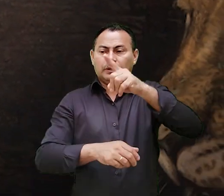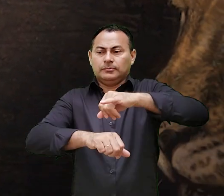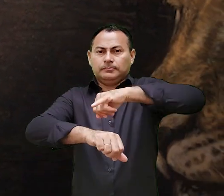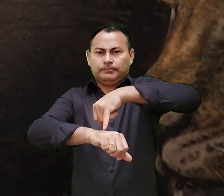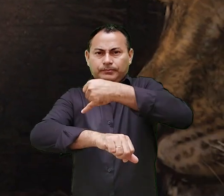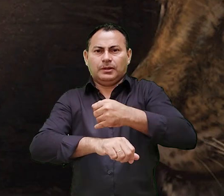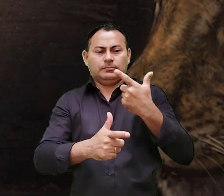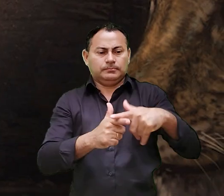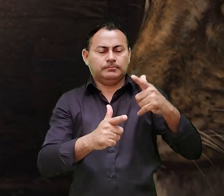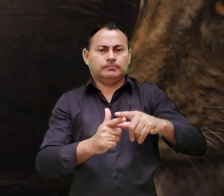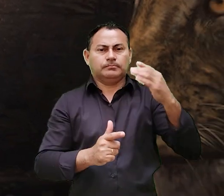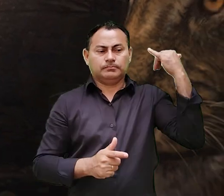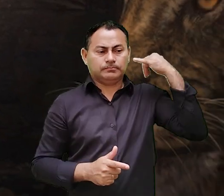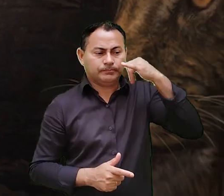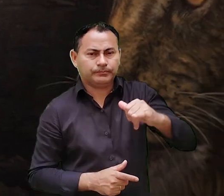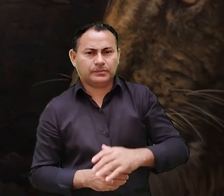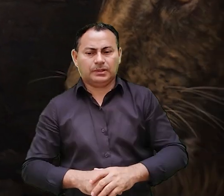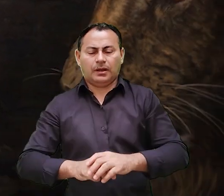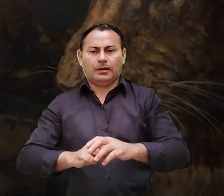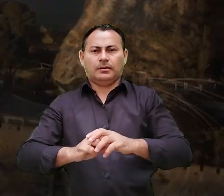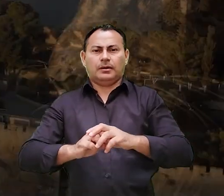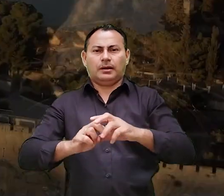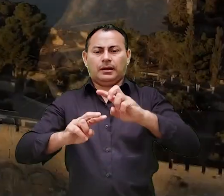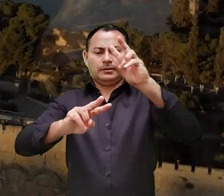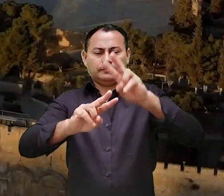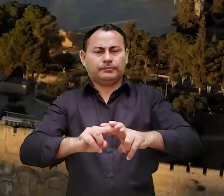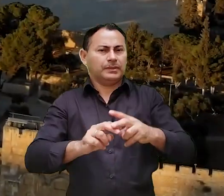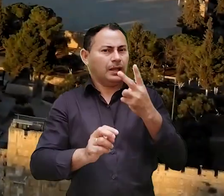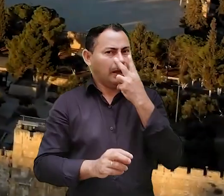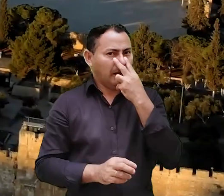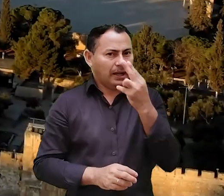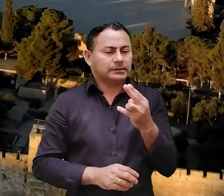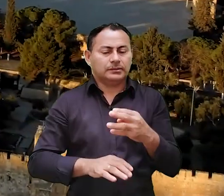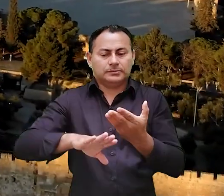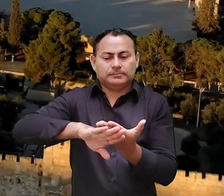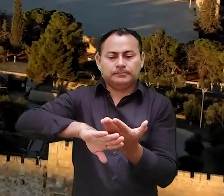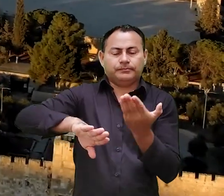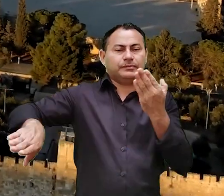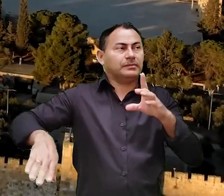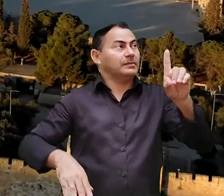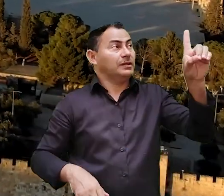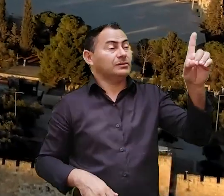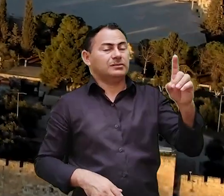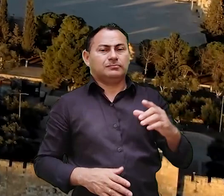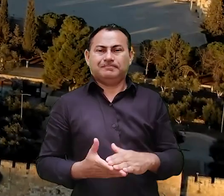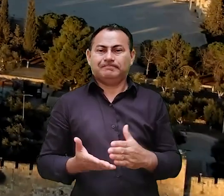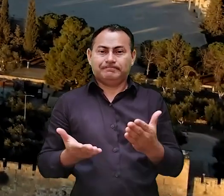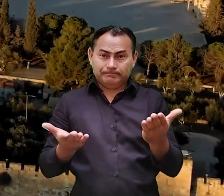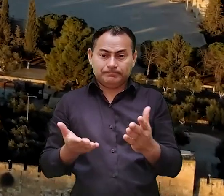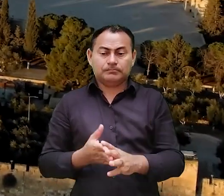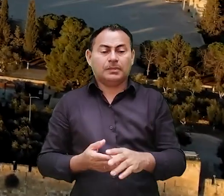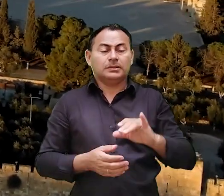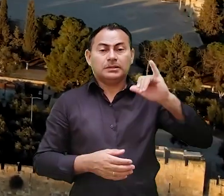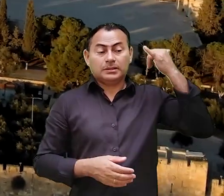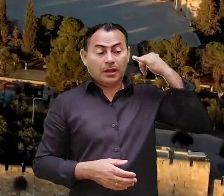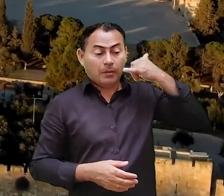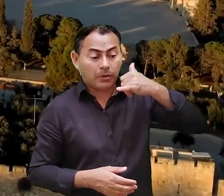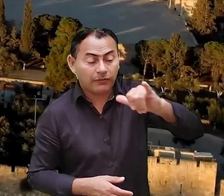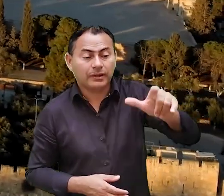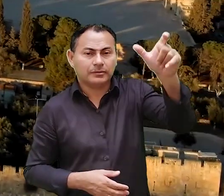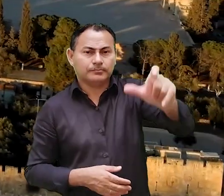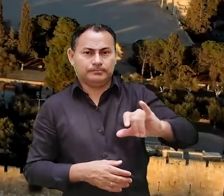Jerusalém. Um dos problemas dos profetas do cativeiro era que eles achavam que estavam separados de Deus. Para